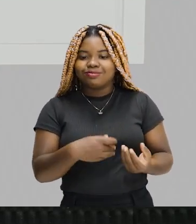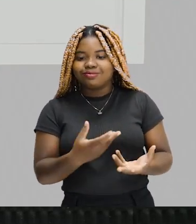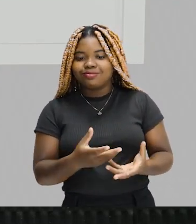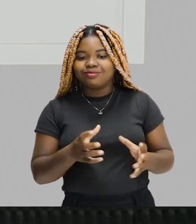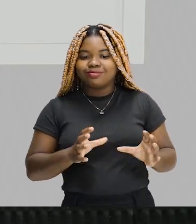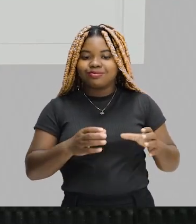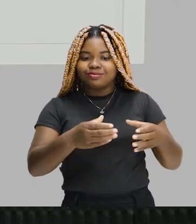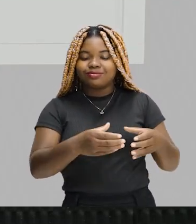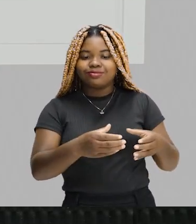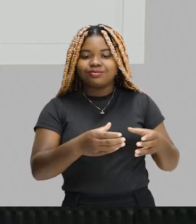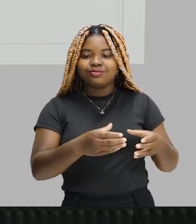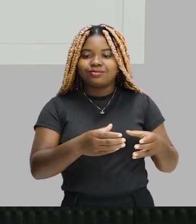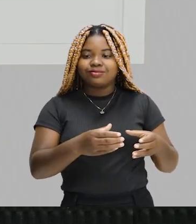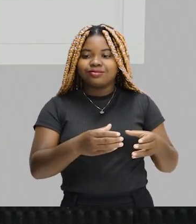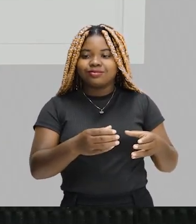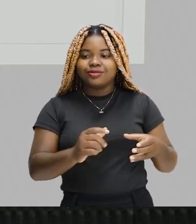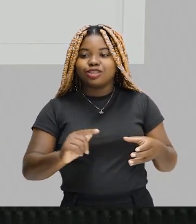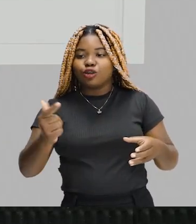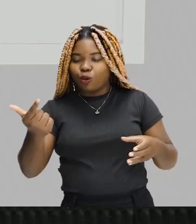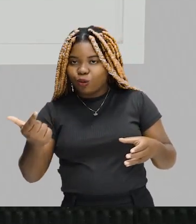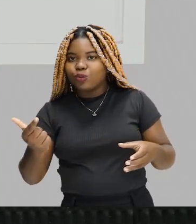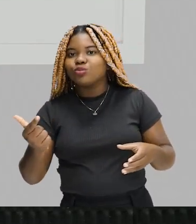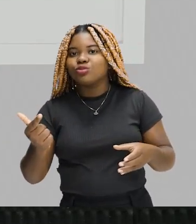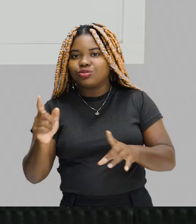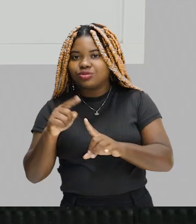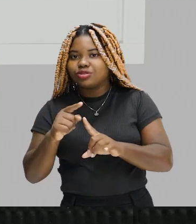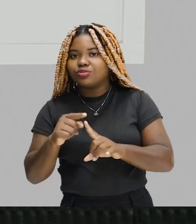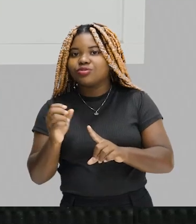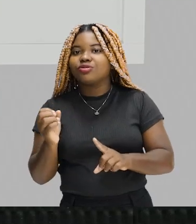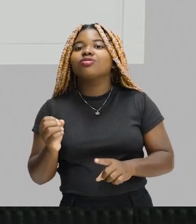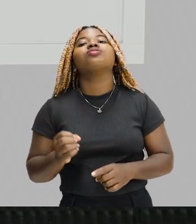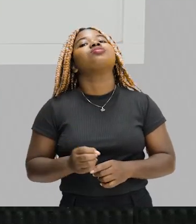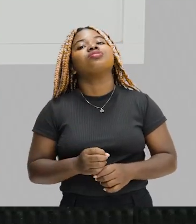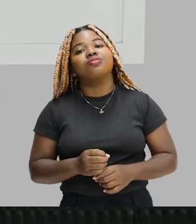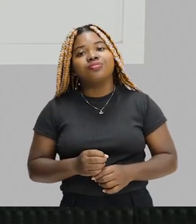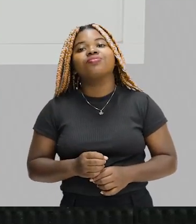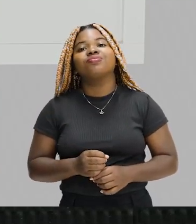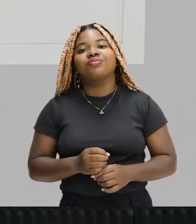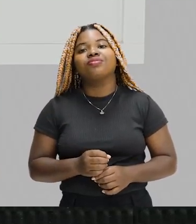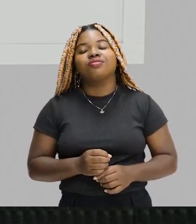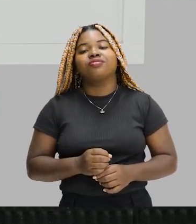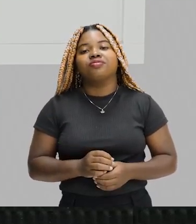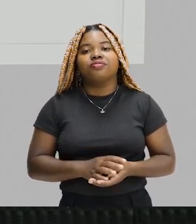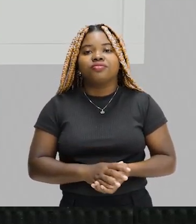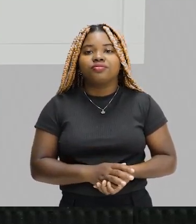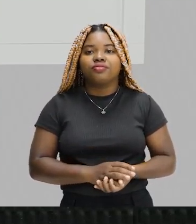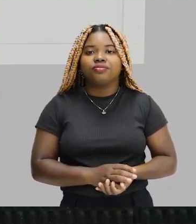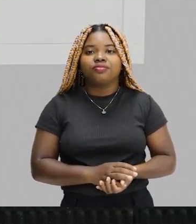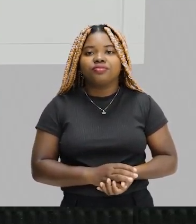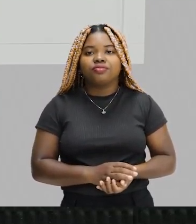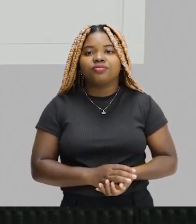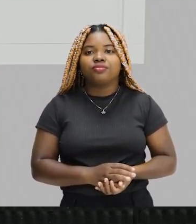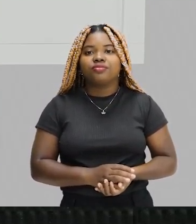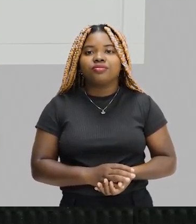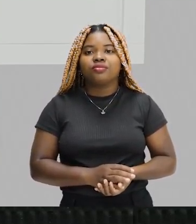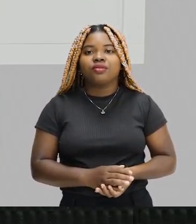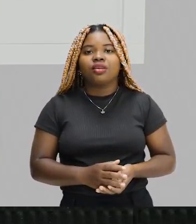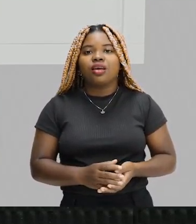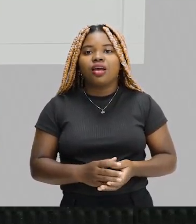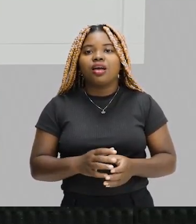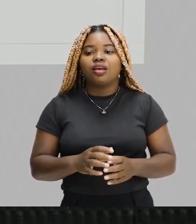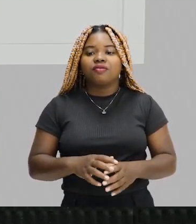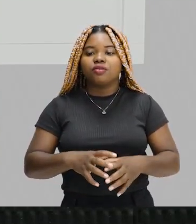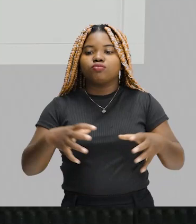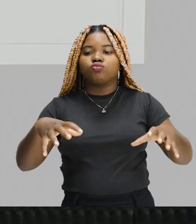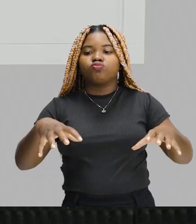conjunto delas irão formar partículas mais complexas, tá ok? E a complexidade das partículas